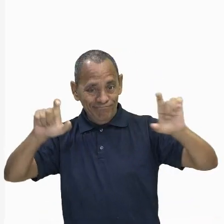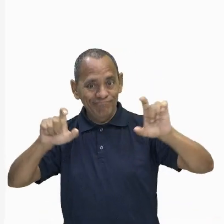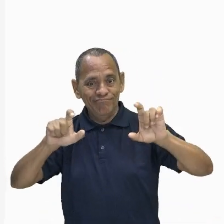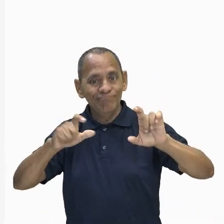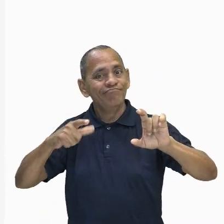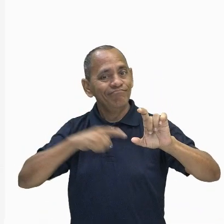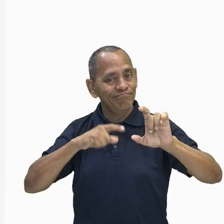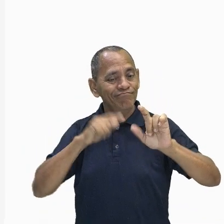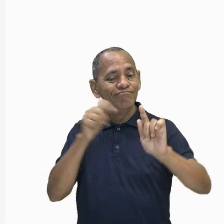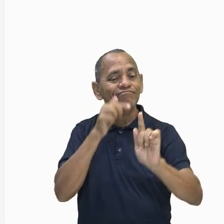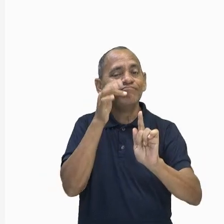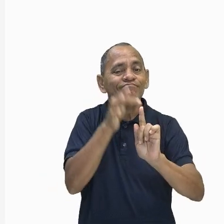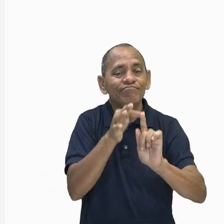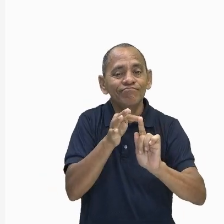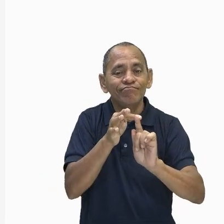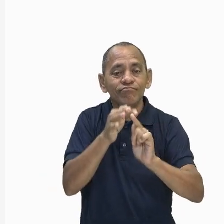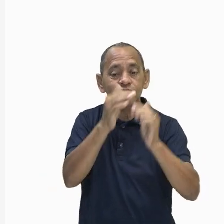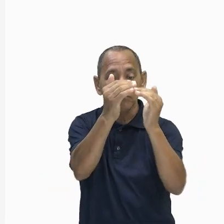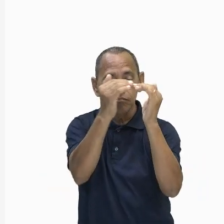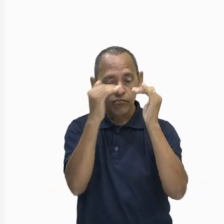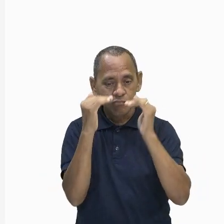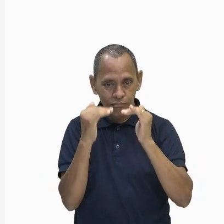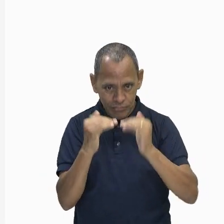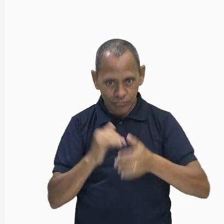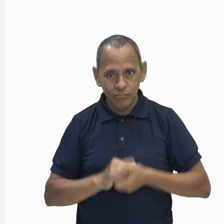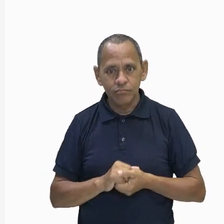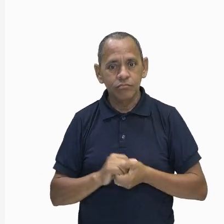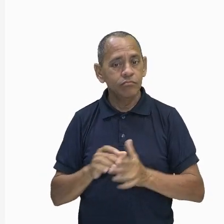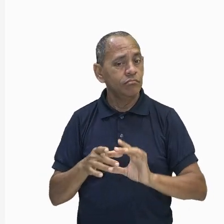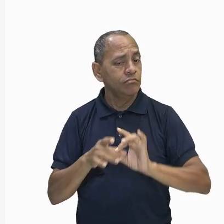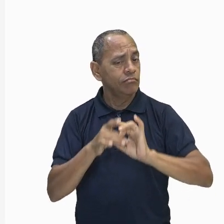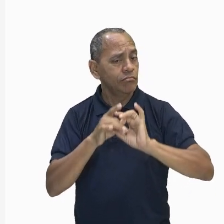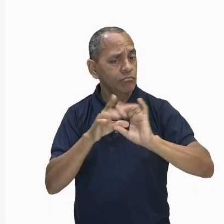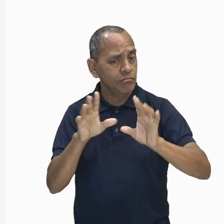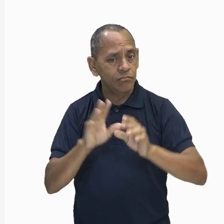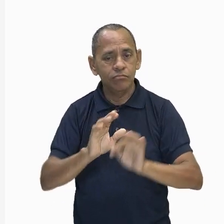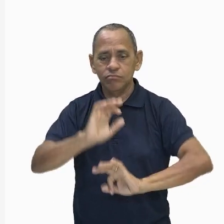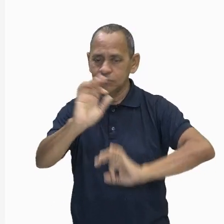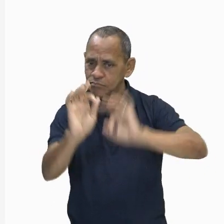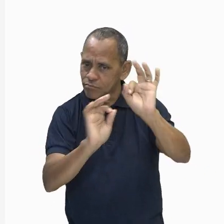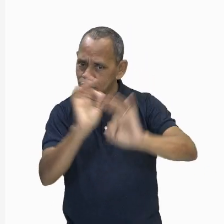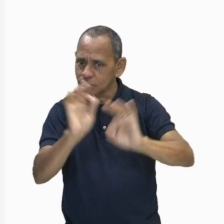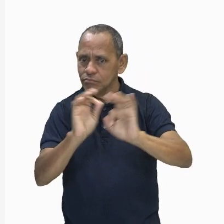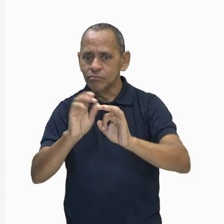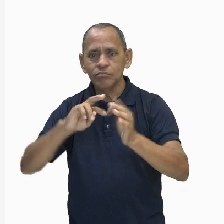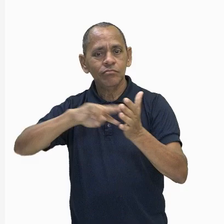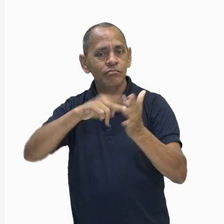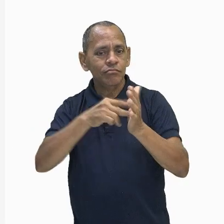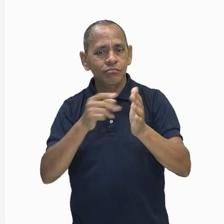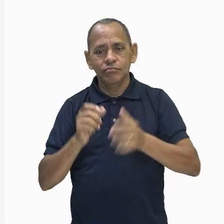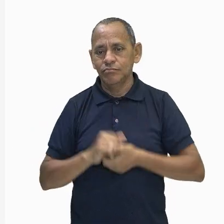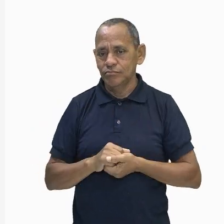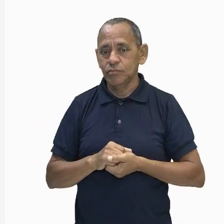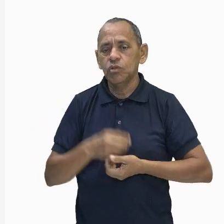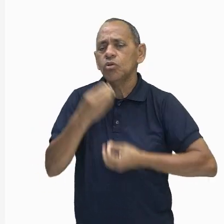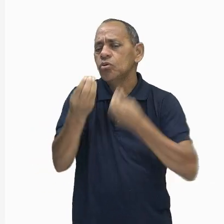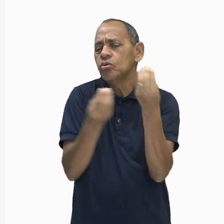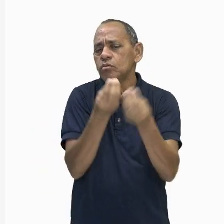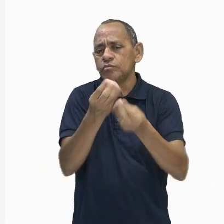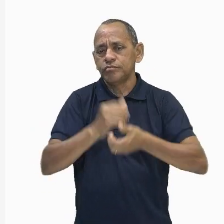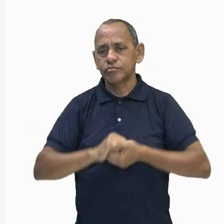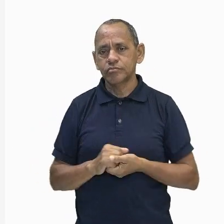função secundária na oração, sendo dispensáveis à construção de sentido dela. Como assim? Por